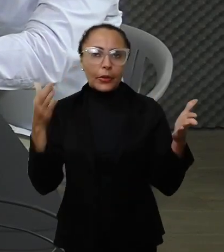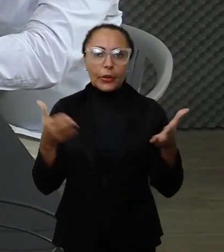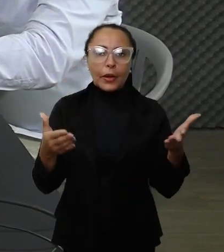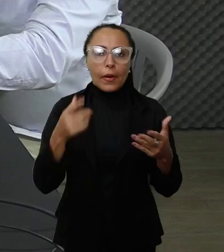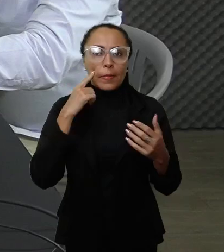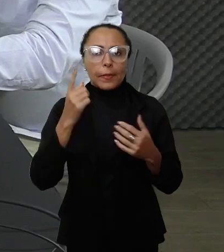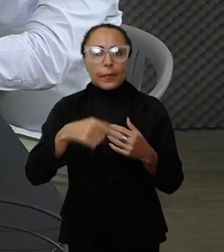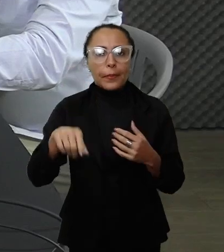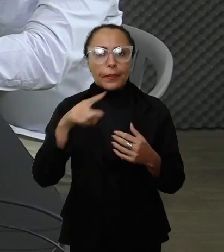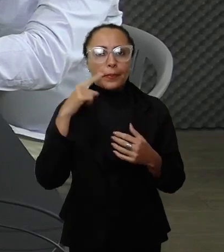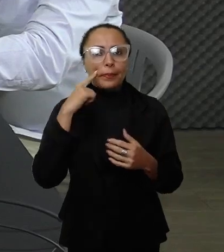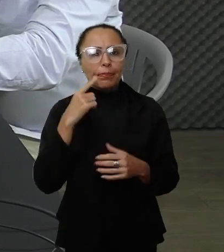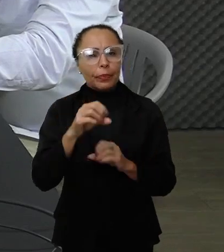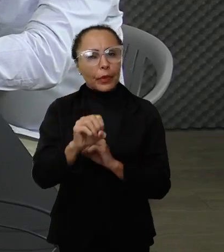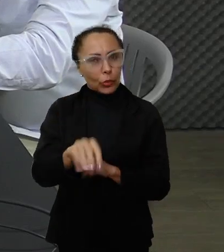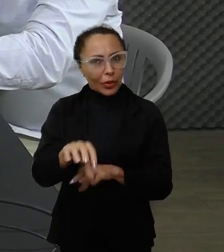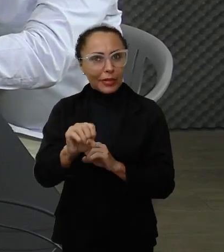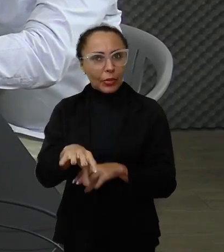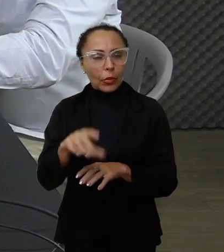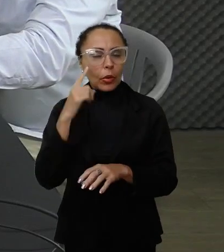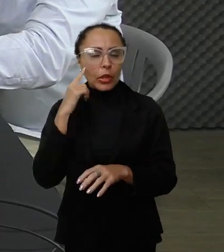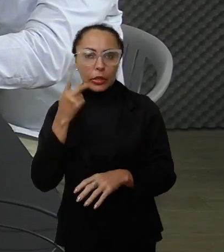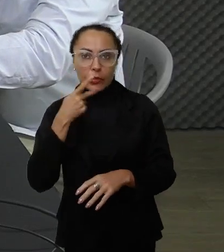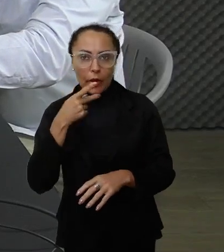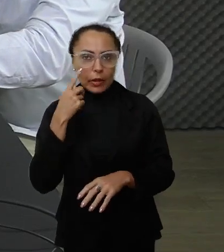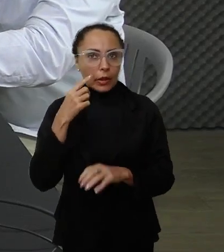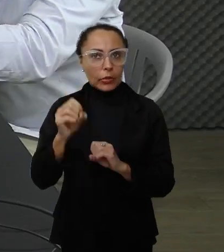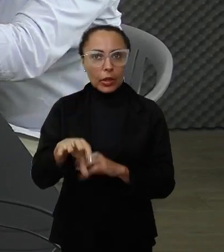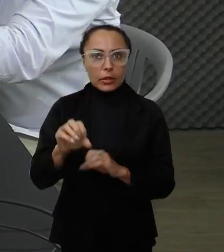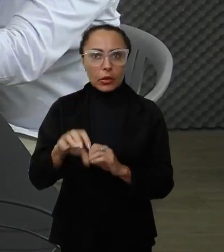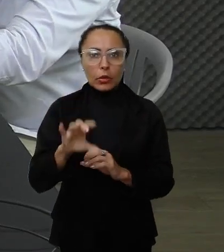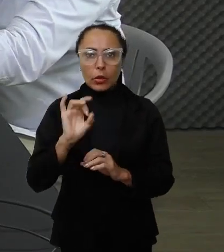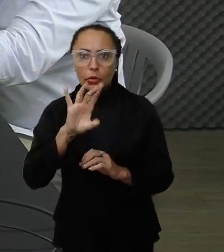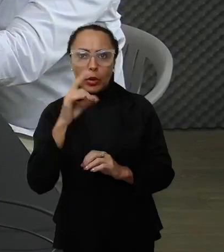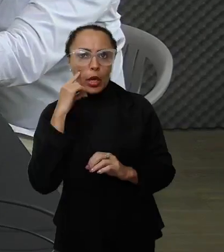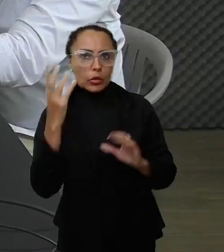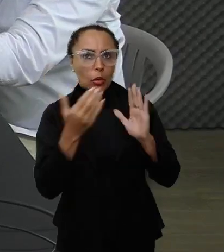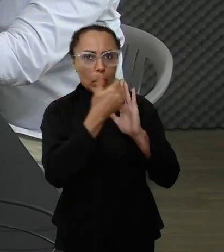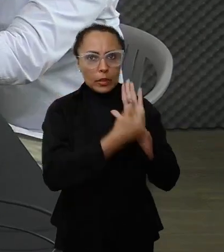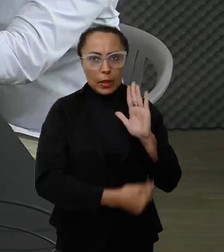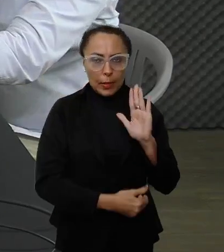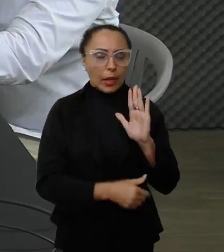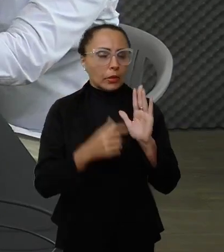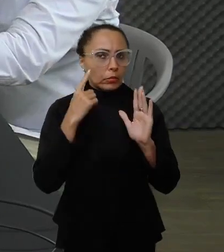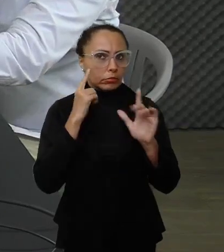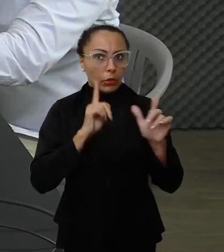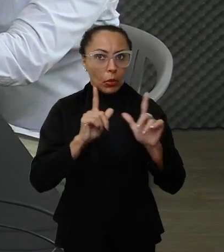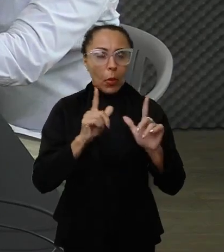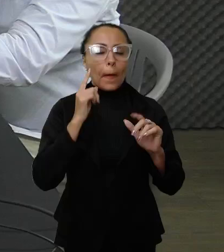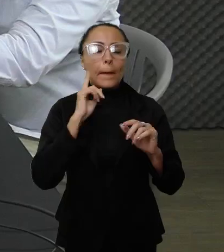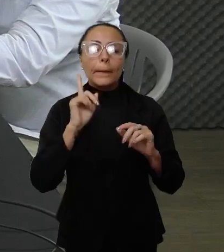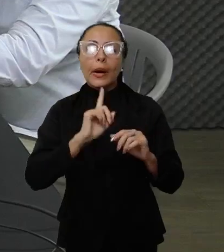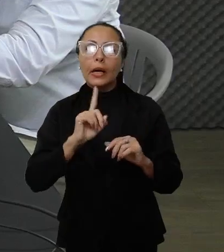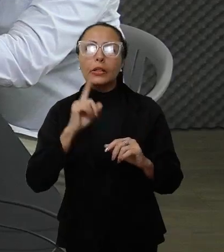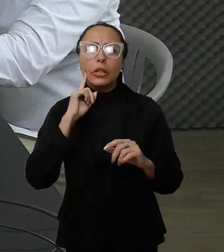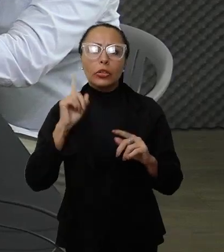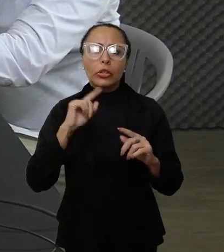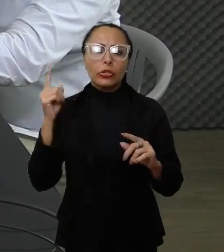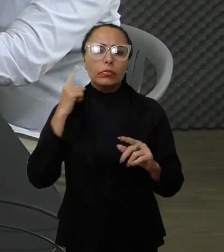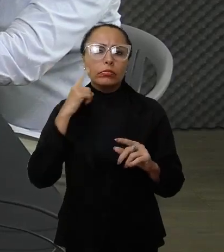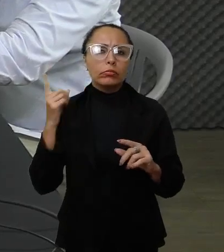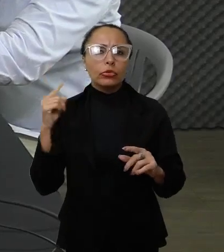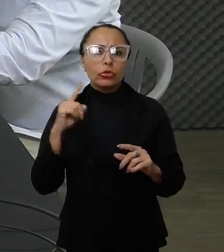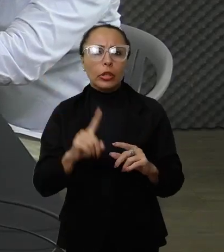sobre educação. Porque quando a gente fala sobre educação, não é só essa pauta da assessoria, né? Mas eu fico pensando assim, você chegar com